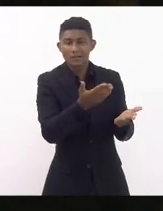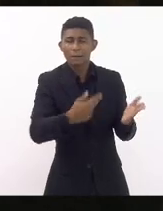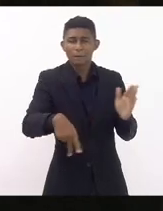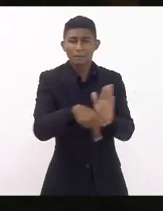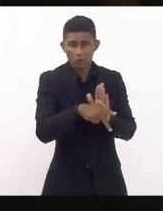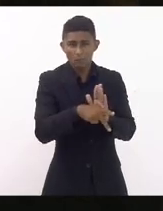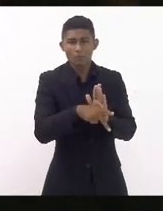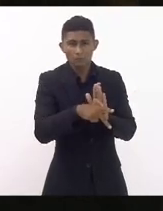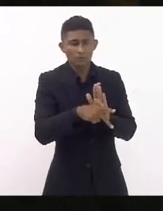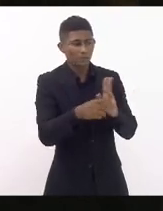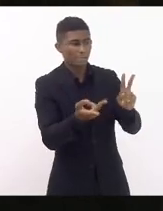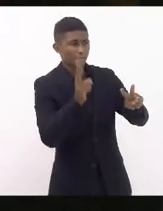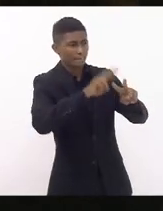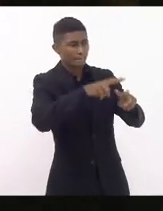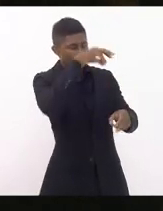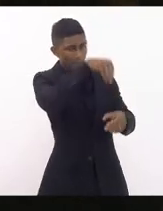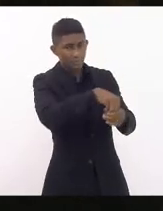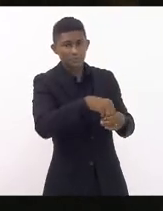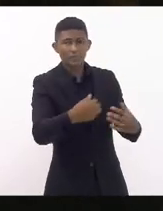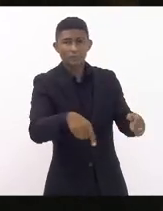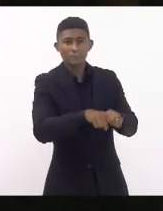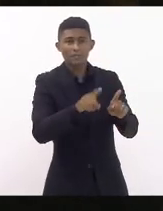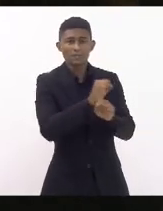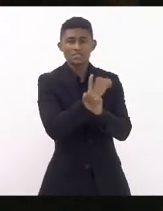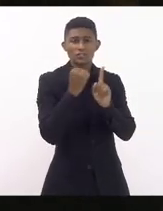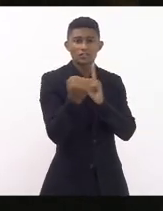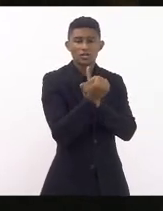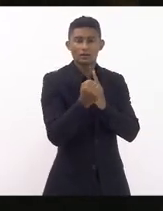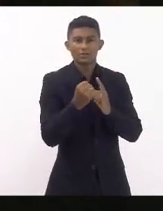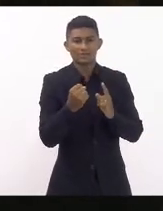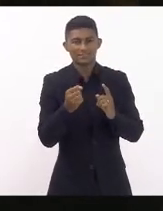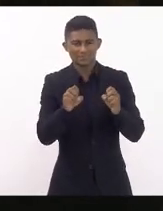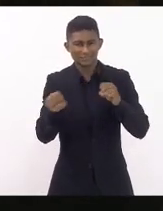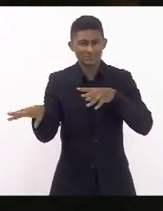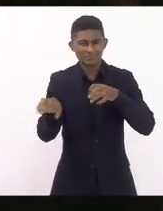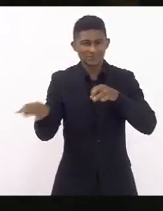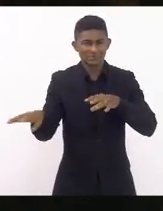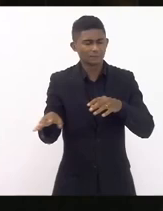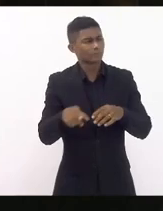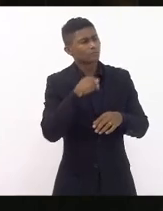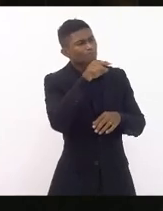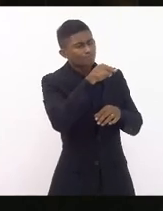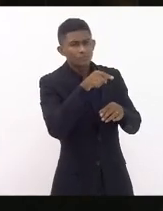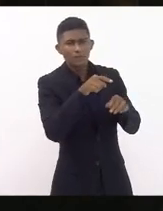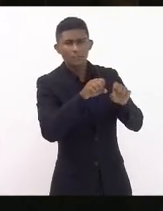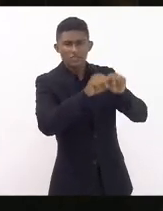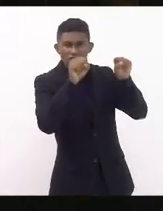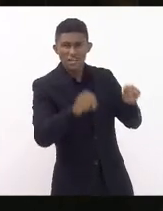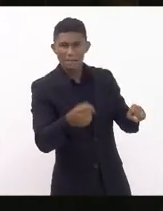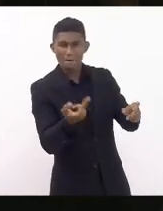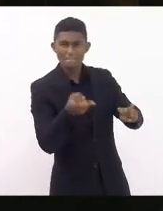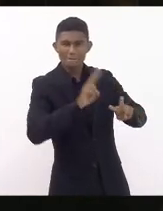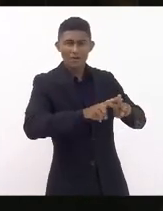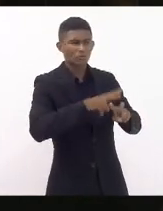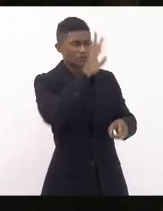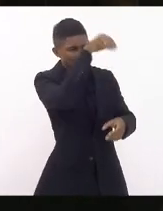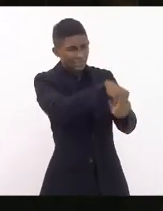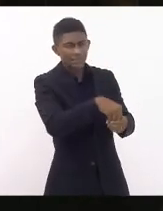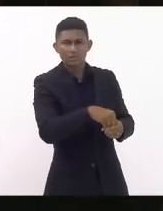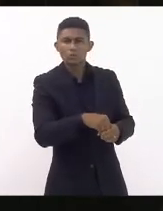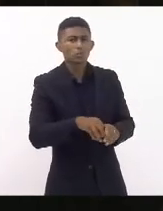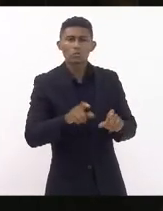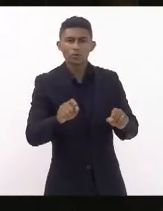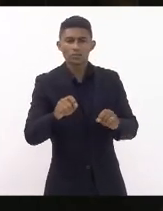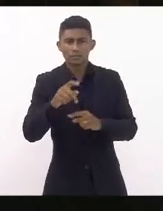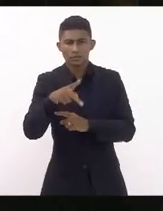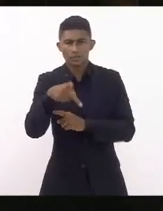socioeducativo. O que é que se é observado no sistema prisional? Bom, com relação ao kit